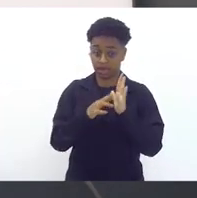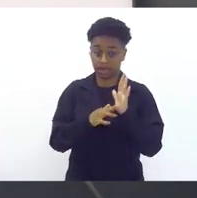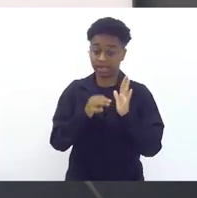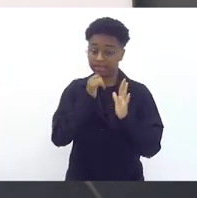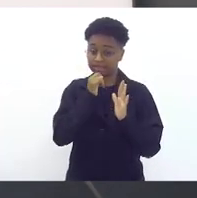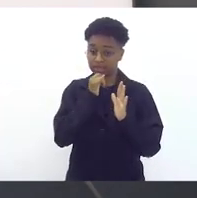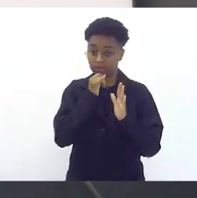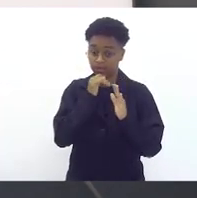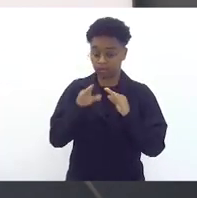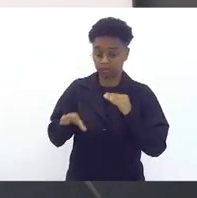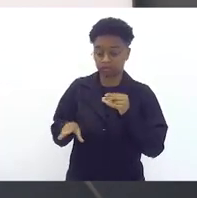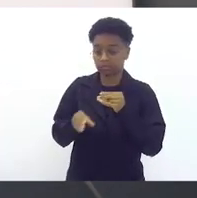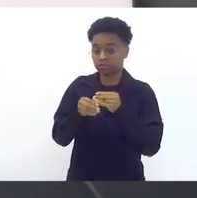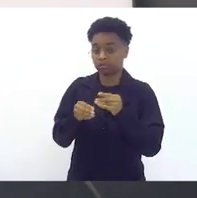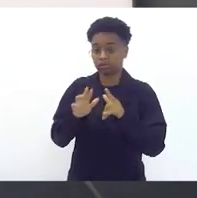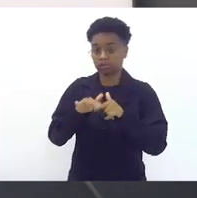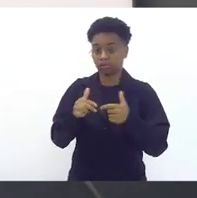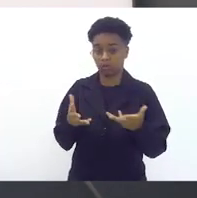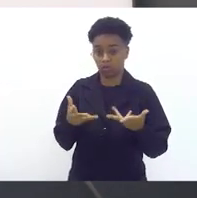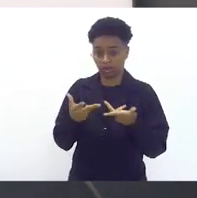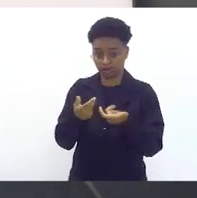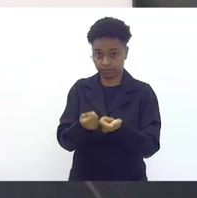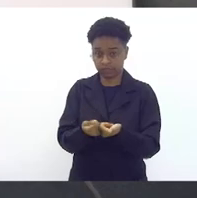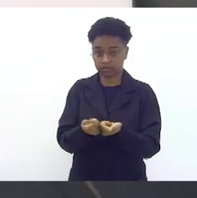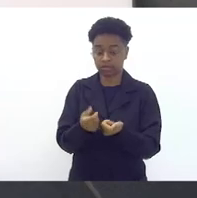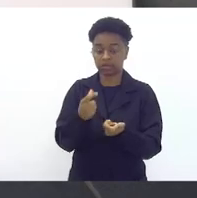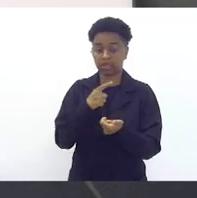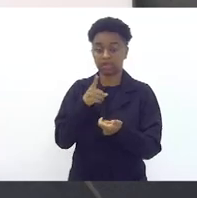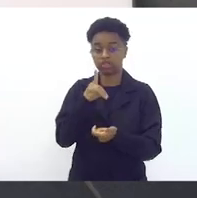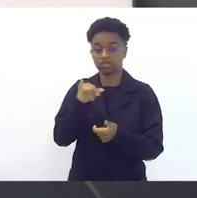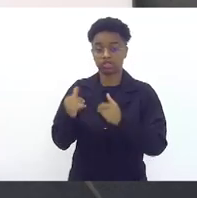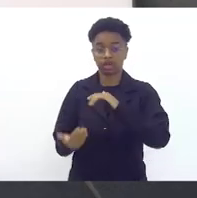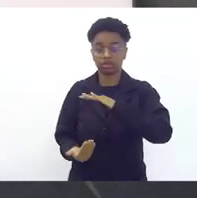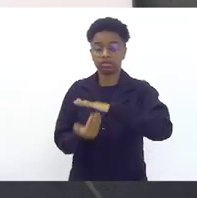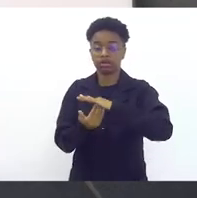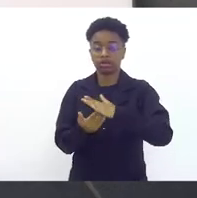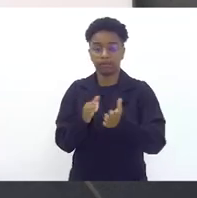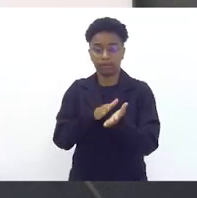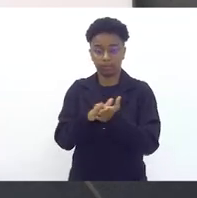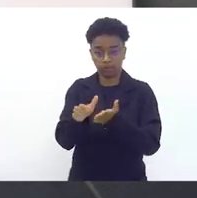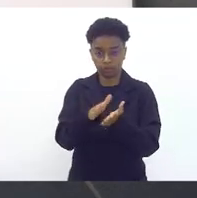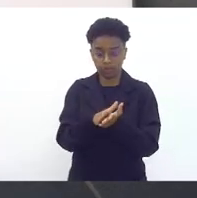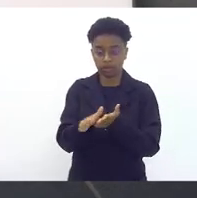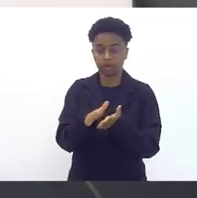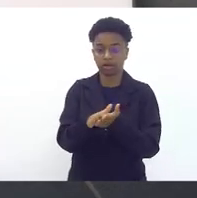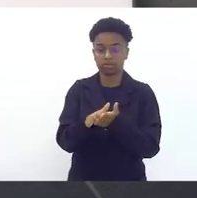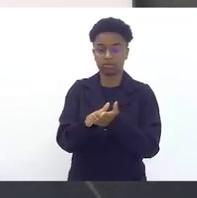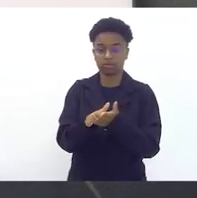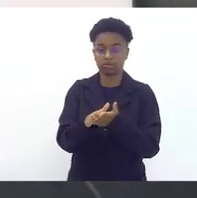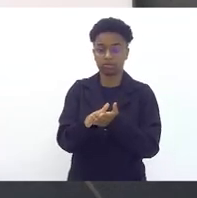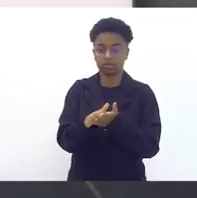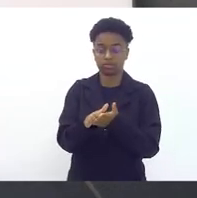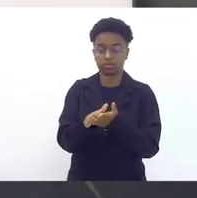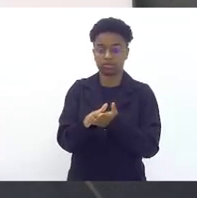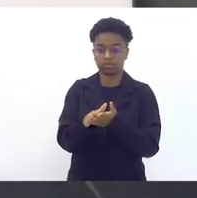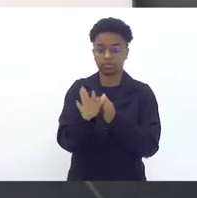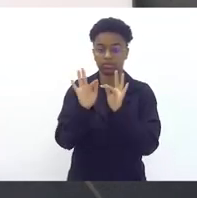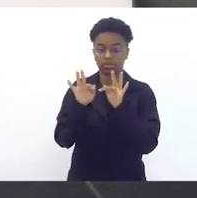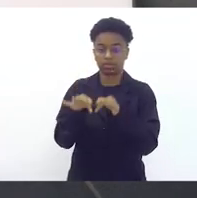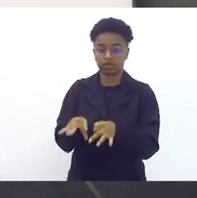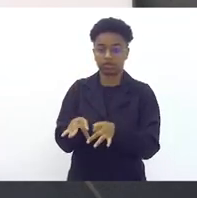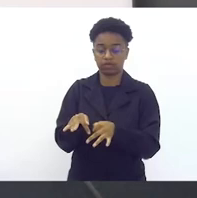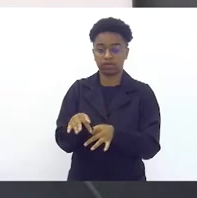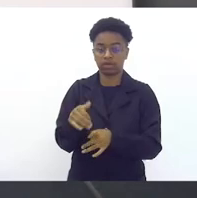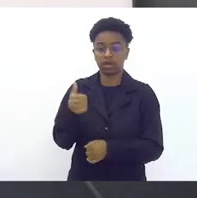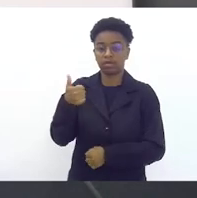do adicional de qualificação, a data limite para ser publicado o reconhecimento dos títulos terminaria no